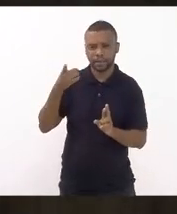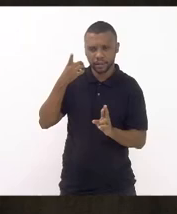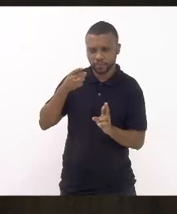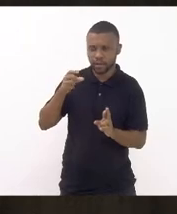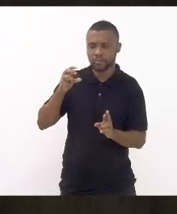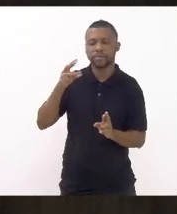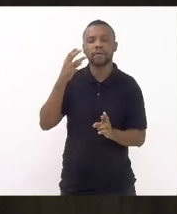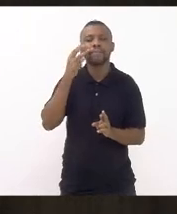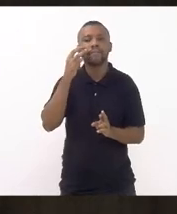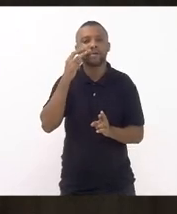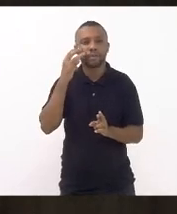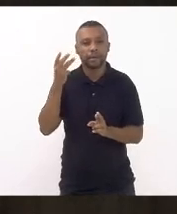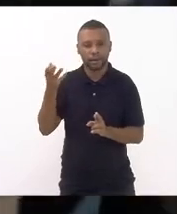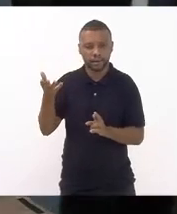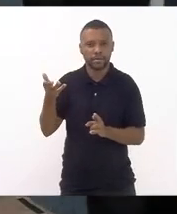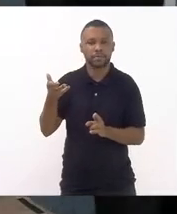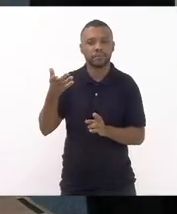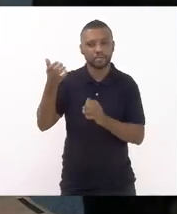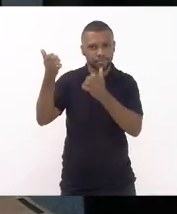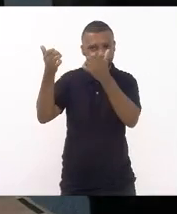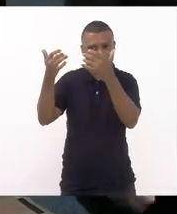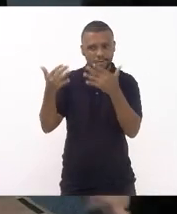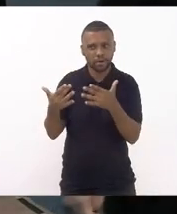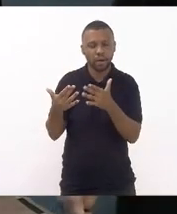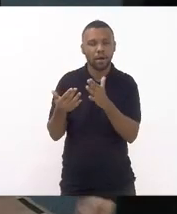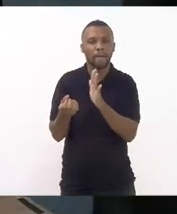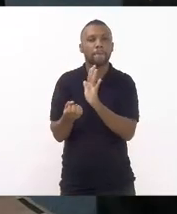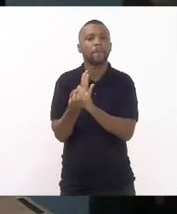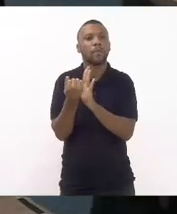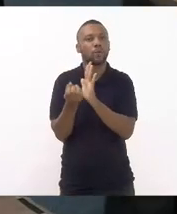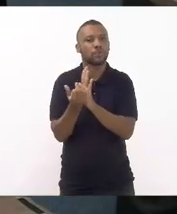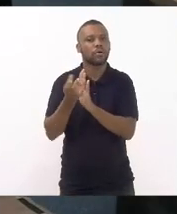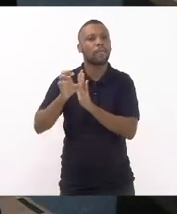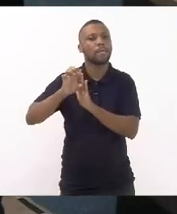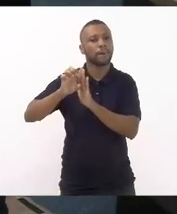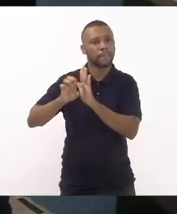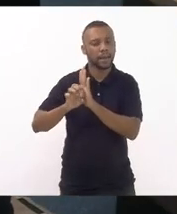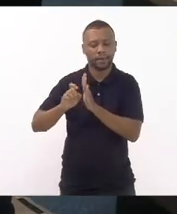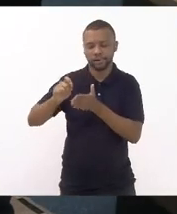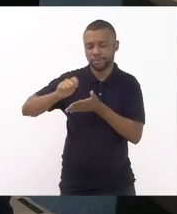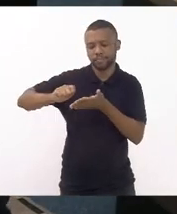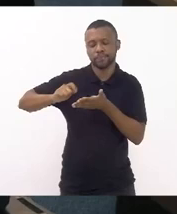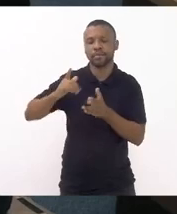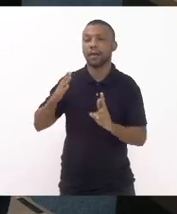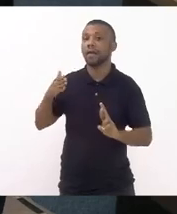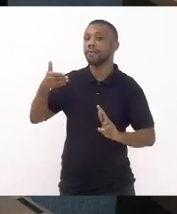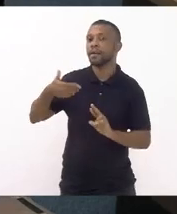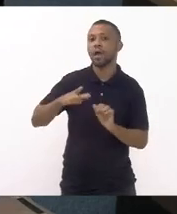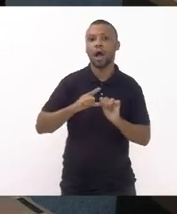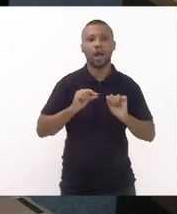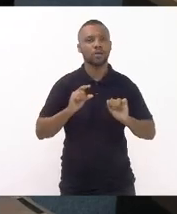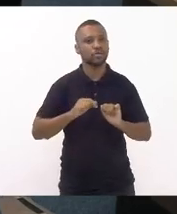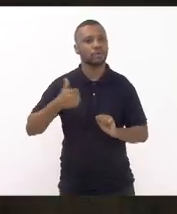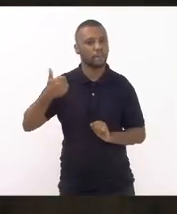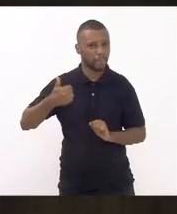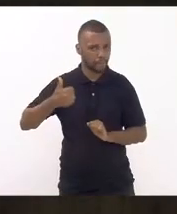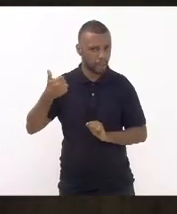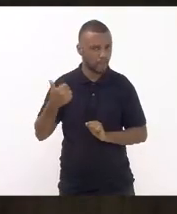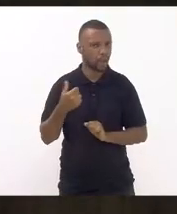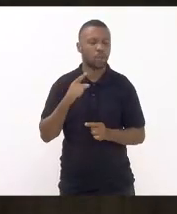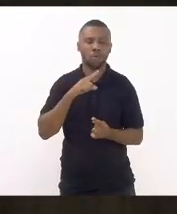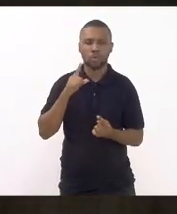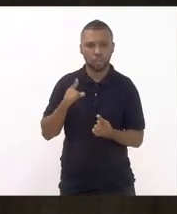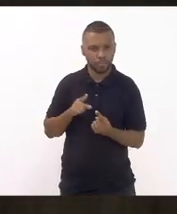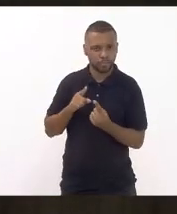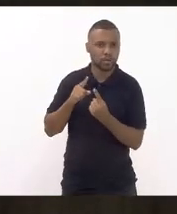Carneiro, já que Vossa Excelência produziu uma emenda no artigo 1º para que